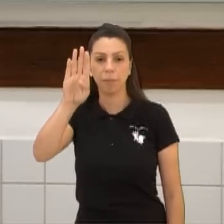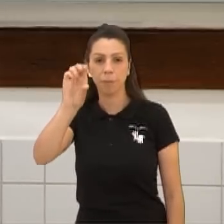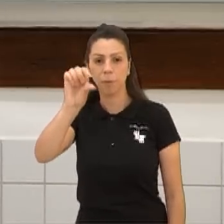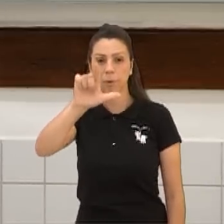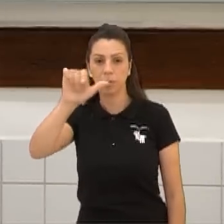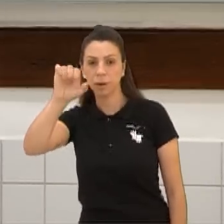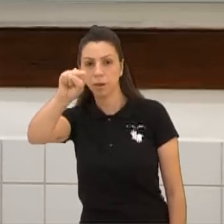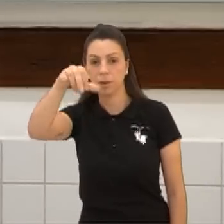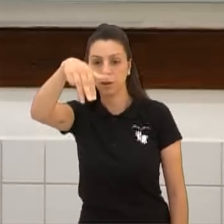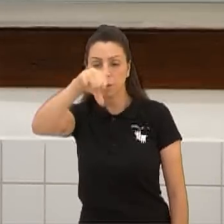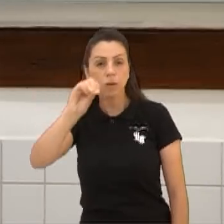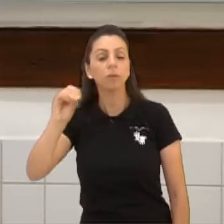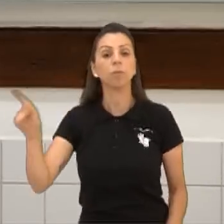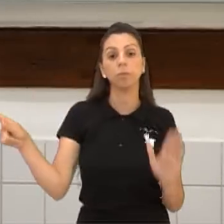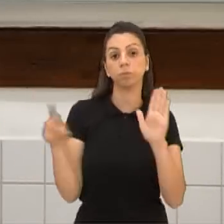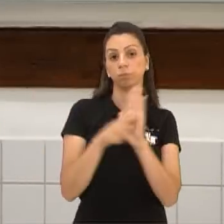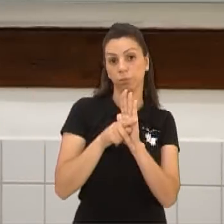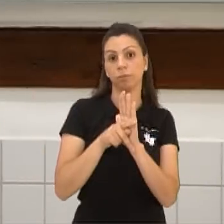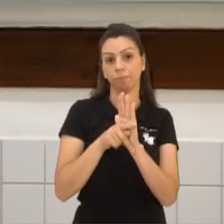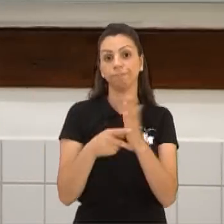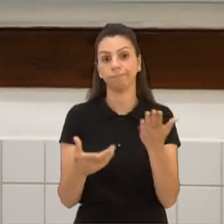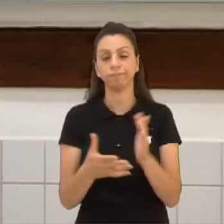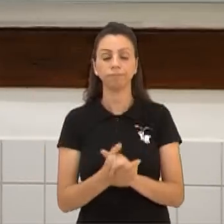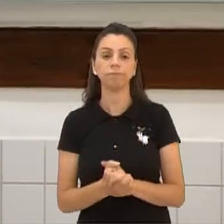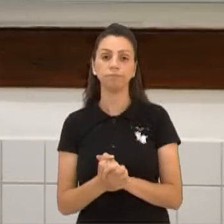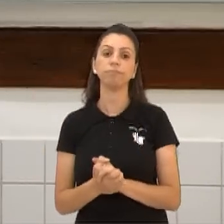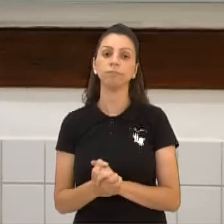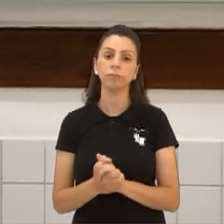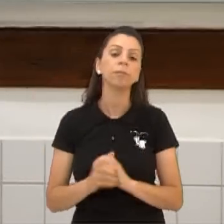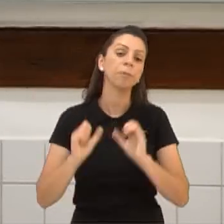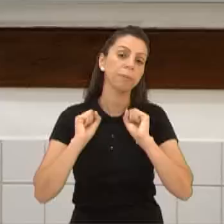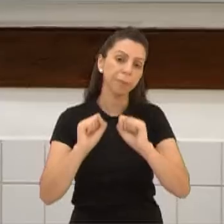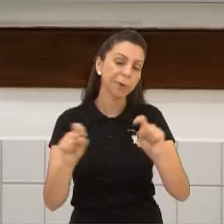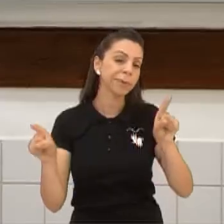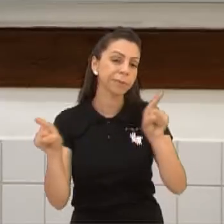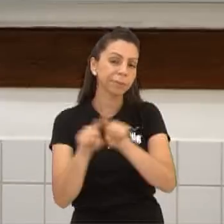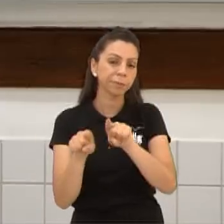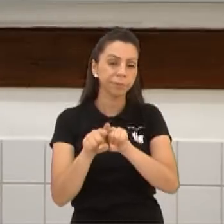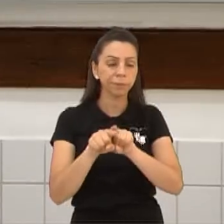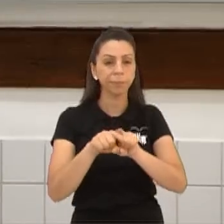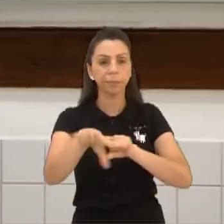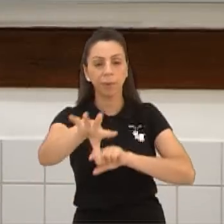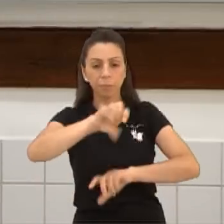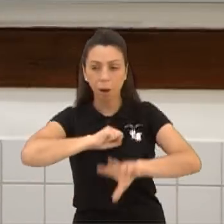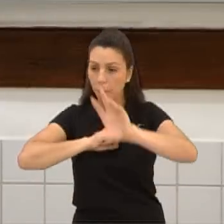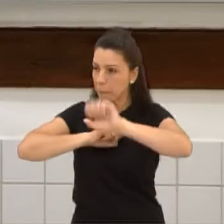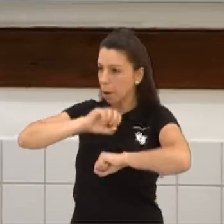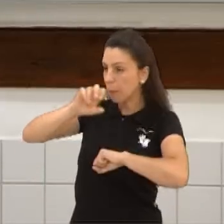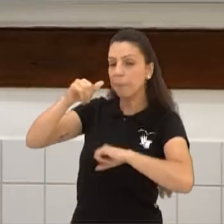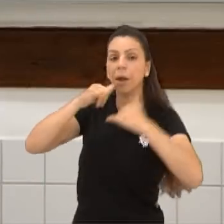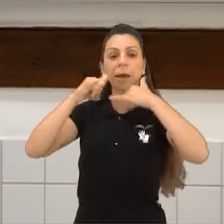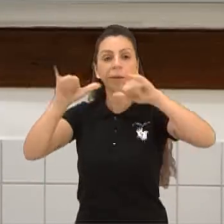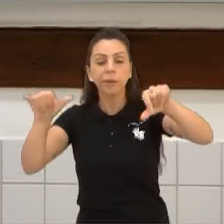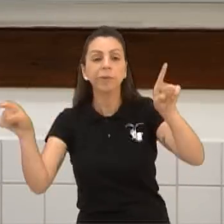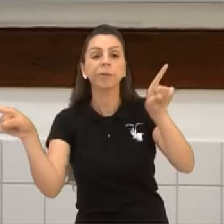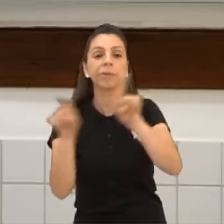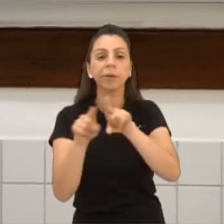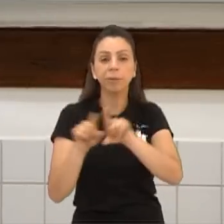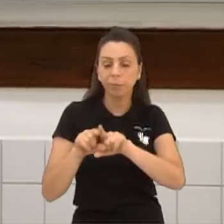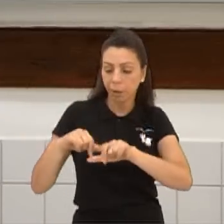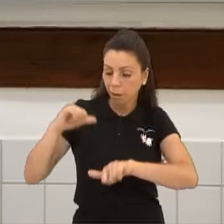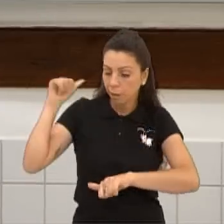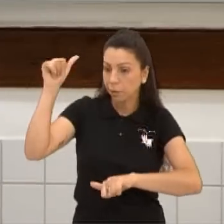próprias de manter essa vida, que a gente vai chamar de ser vivo. Tem condições de absorver energia, tem condições de fazer a troca